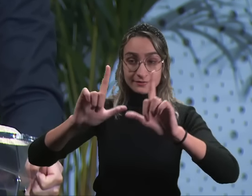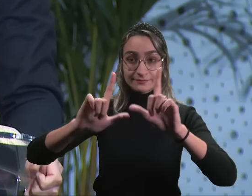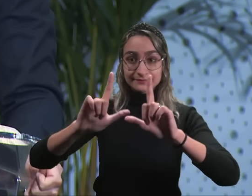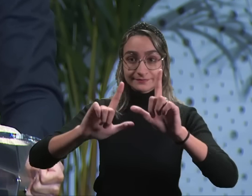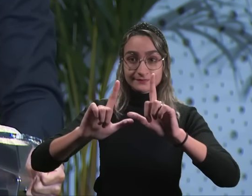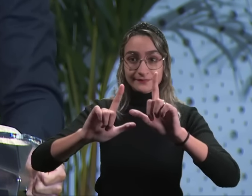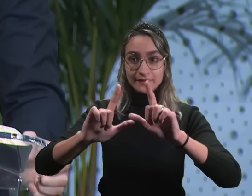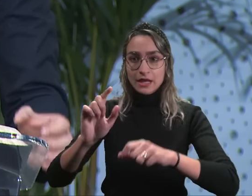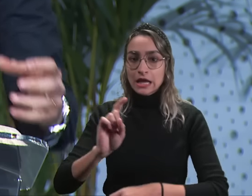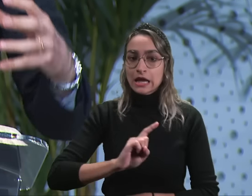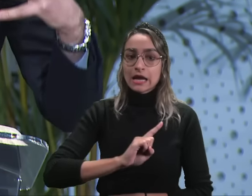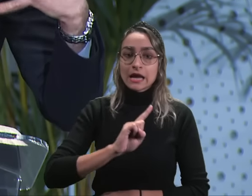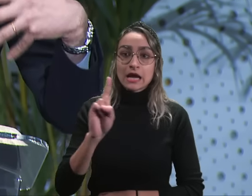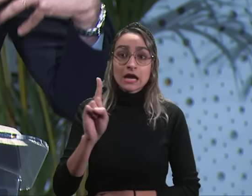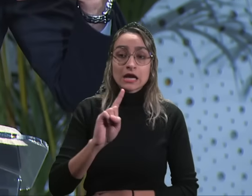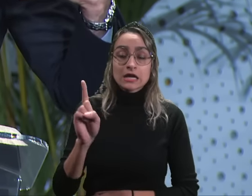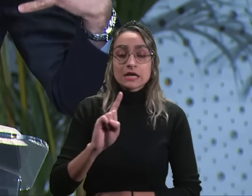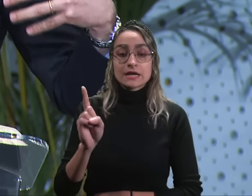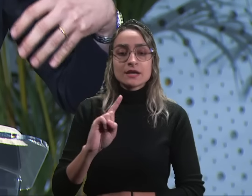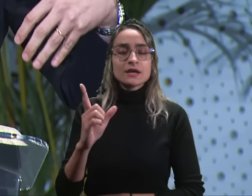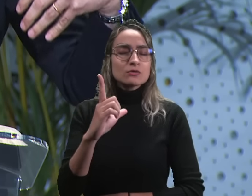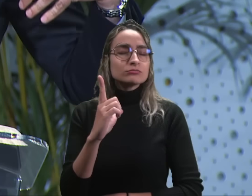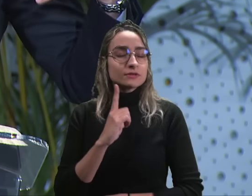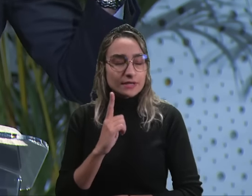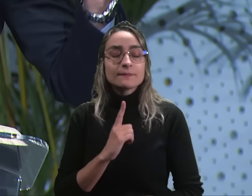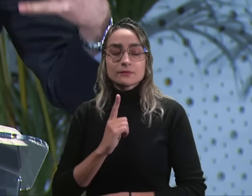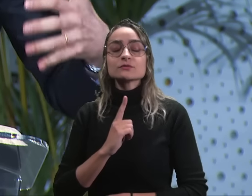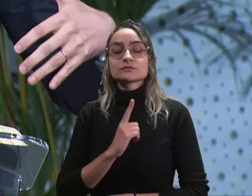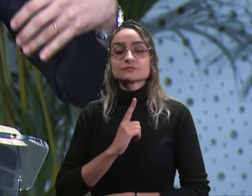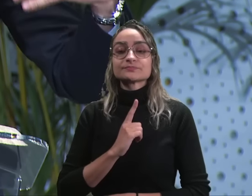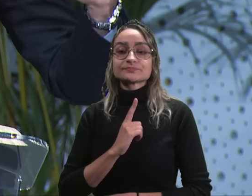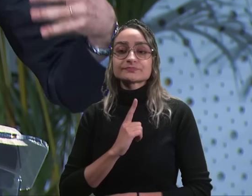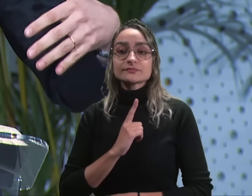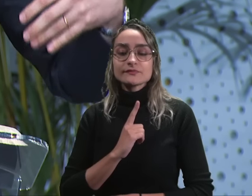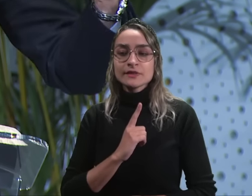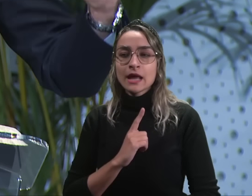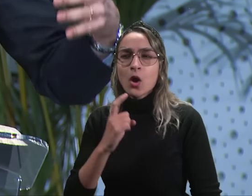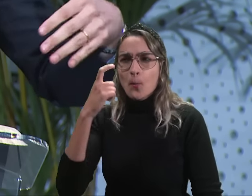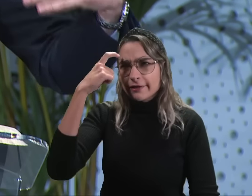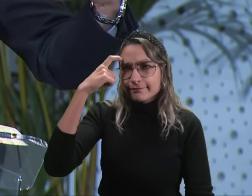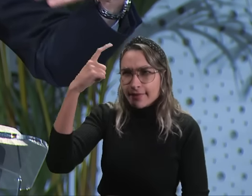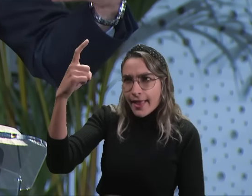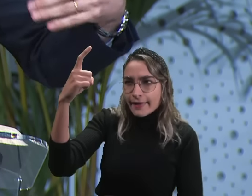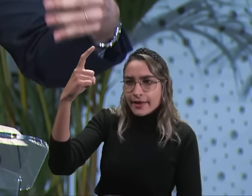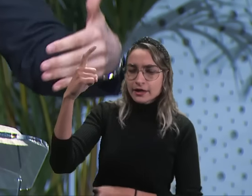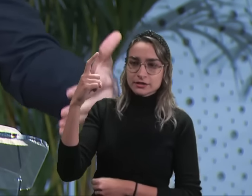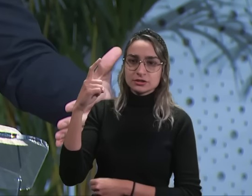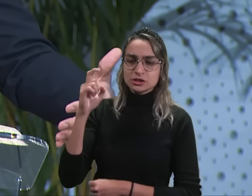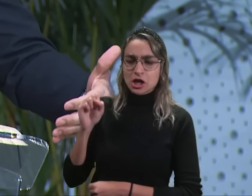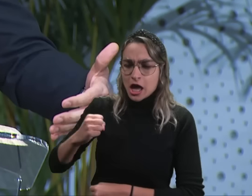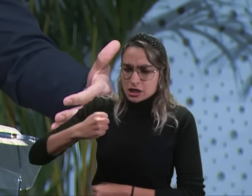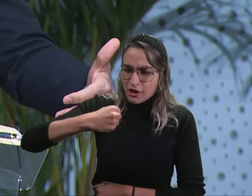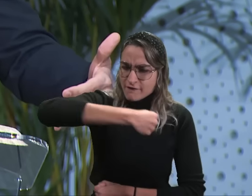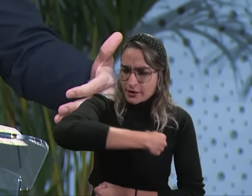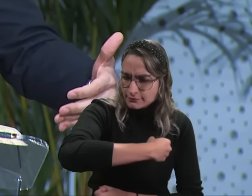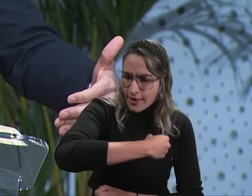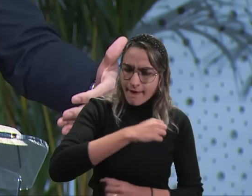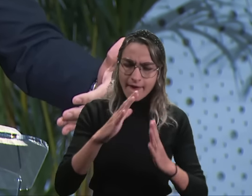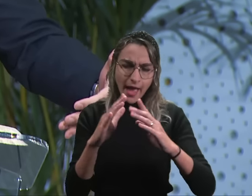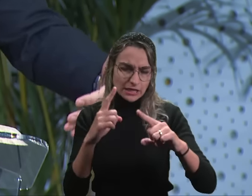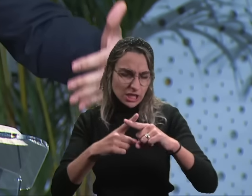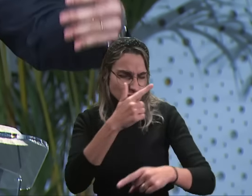que não é aqui uma pretensão de nós defendermos alguma coisa relacionada à Igreja Adventista do Sétimo Dia